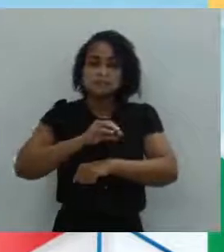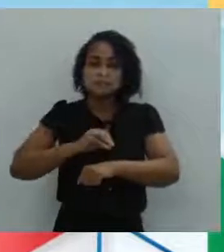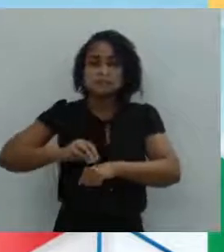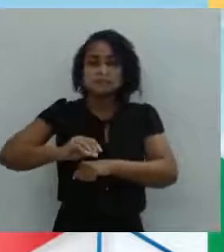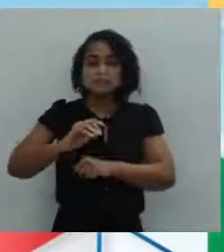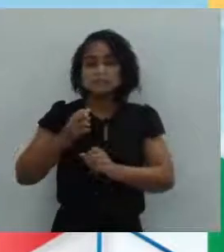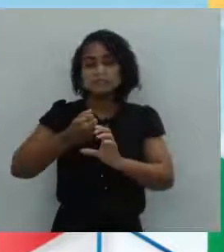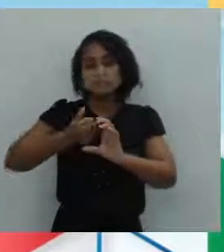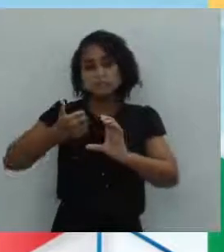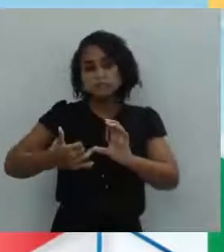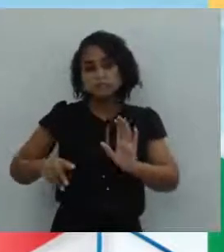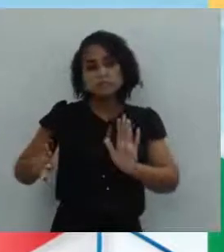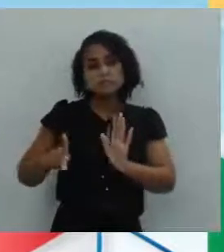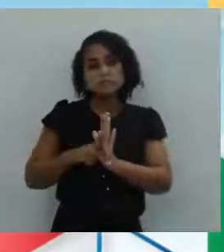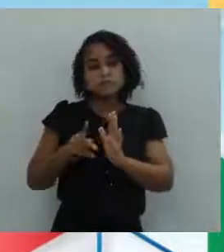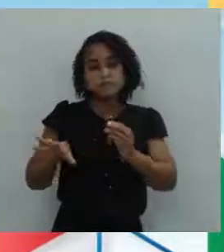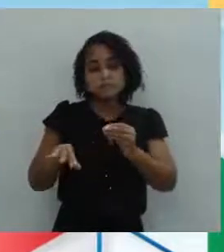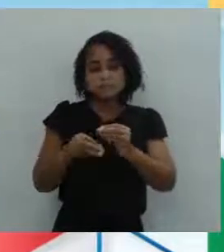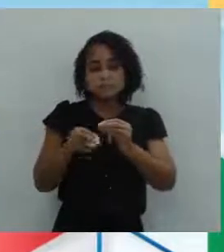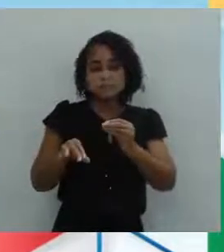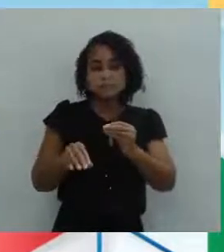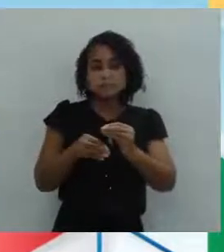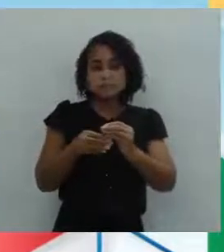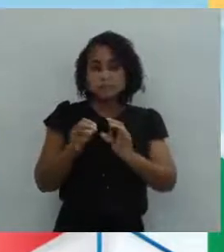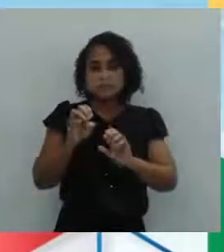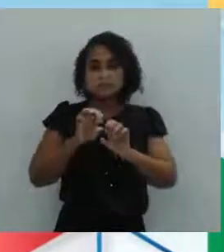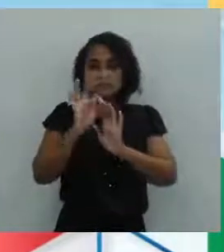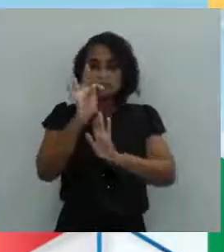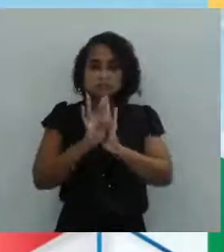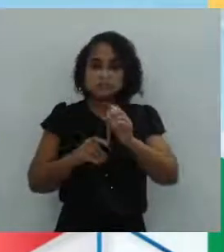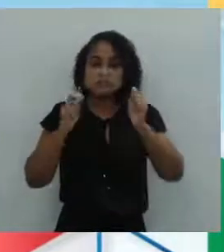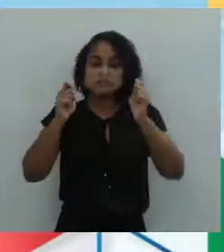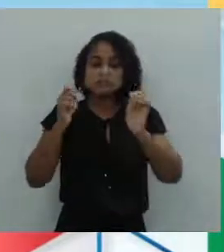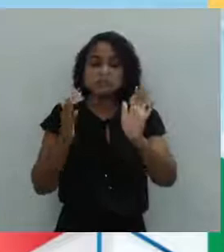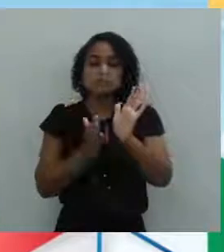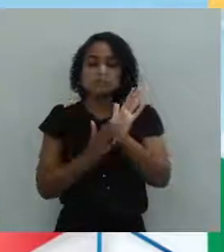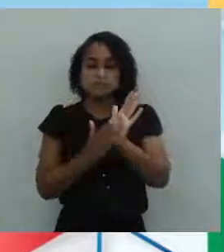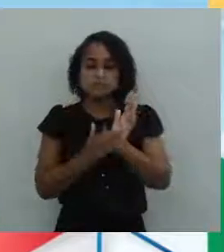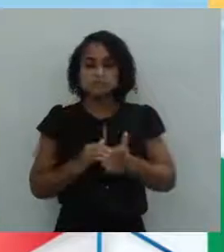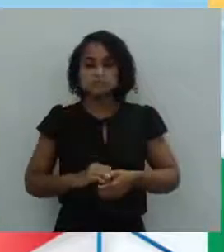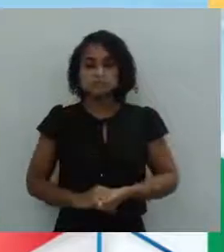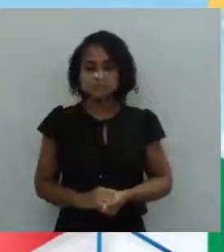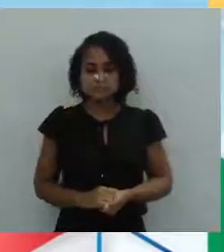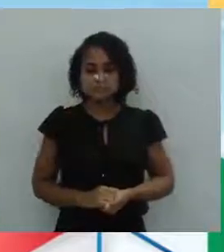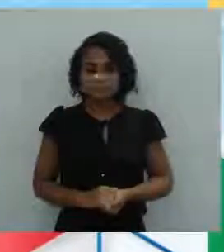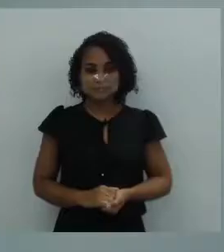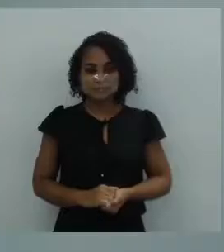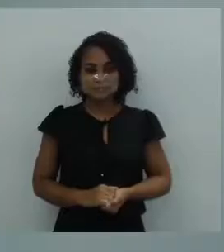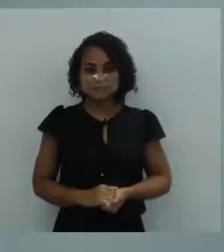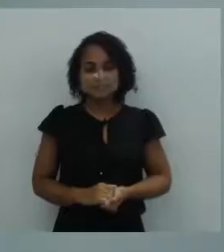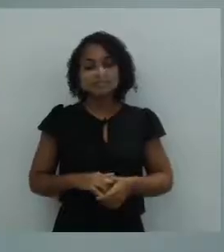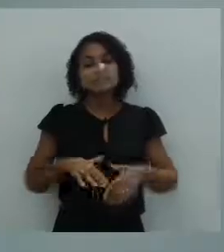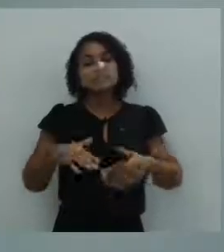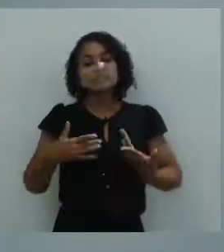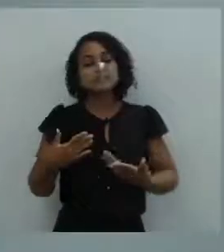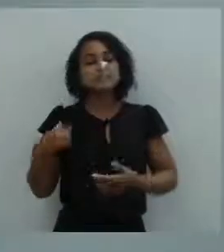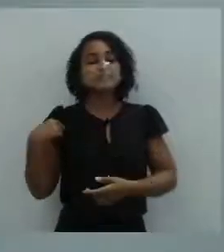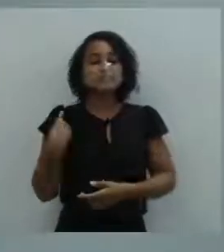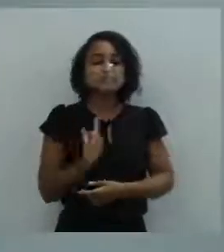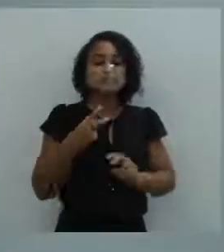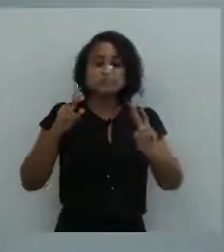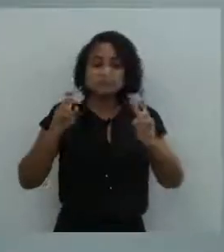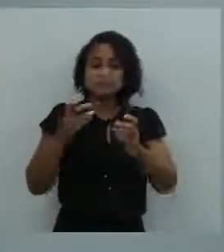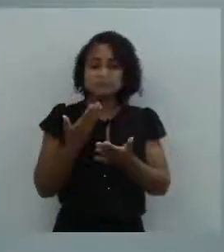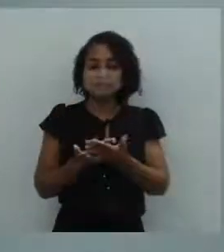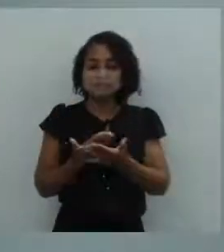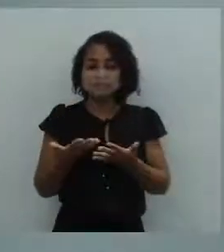e características composicionais de textos reivindicatórios ou propositivos. Esse é o nosso tema da aula